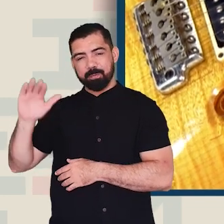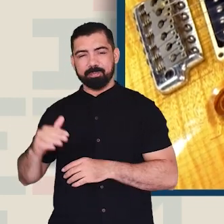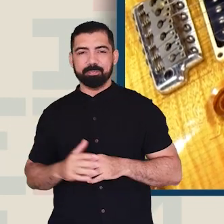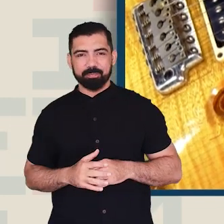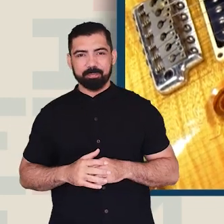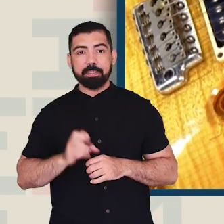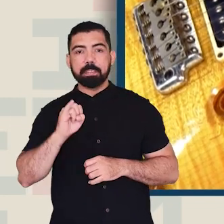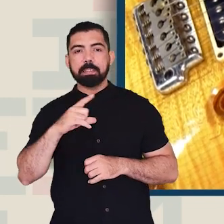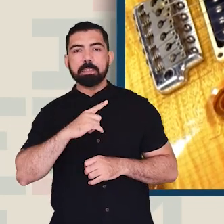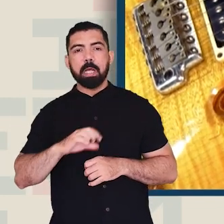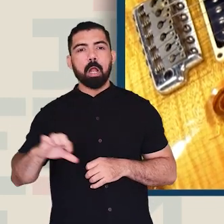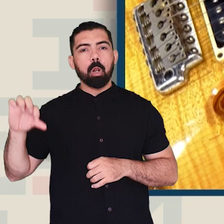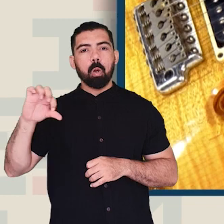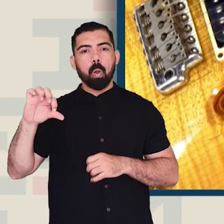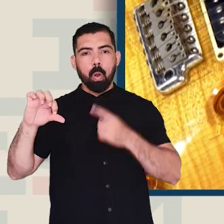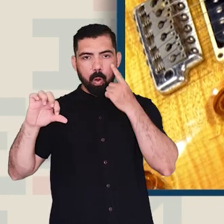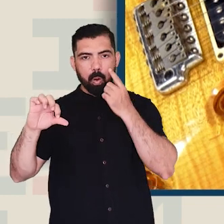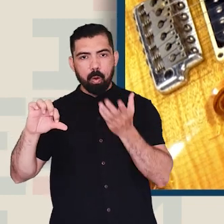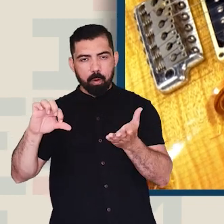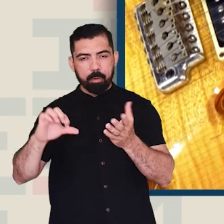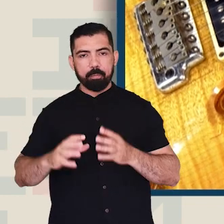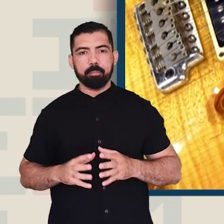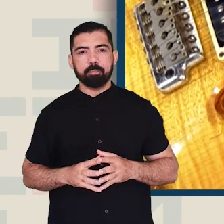né, então eu já tenho um acorde aqui, ó.